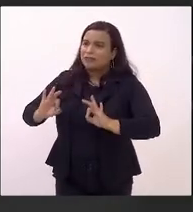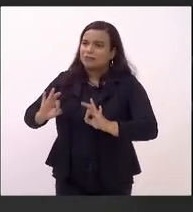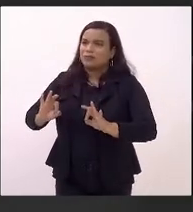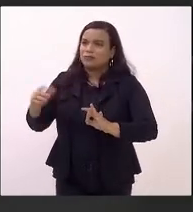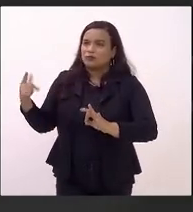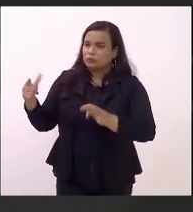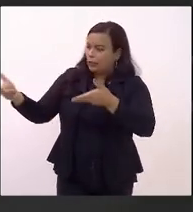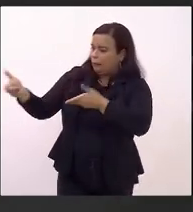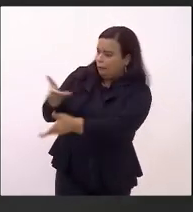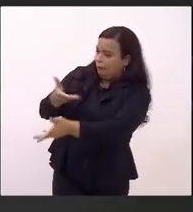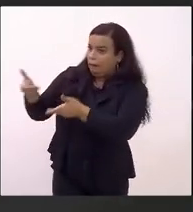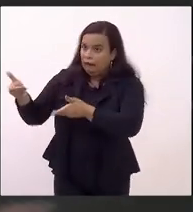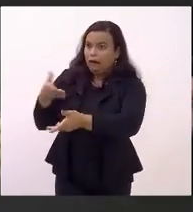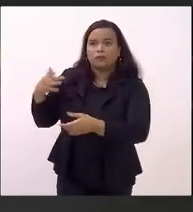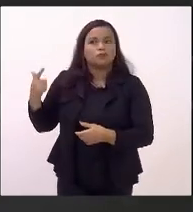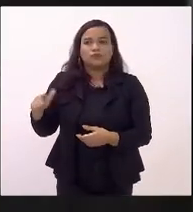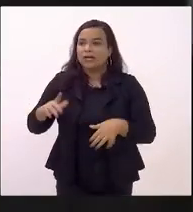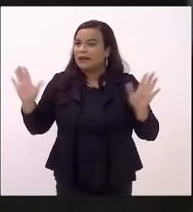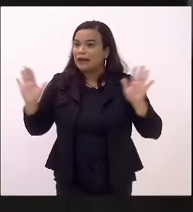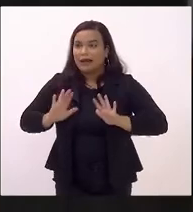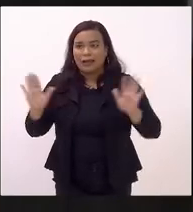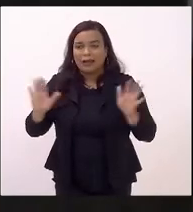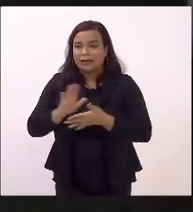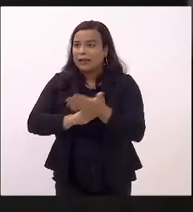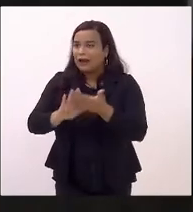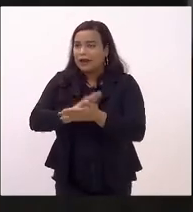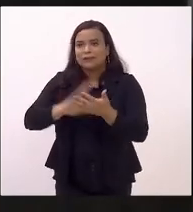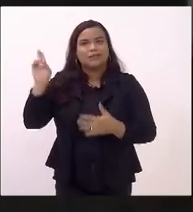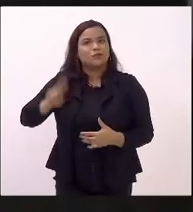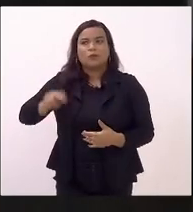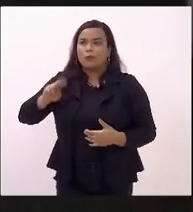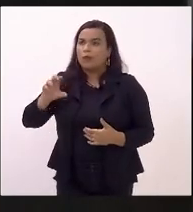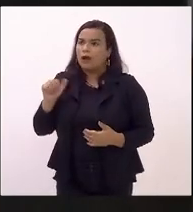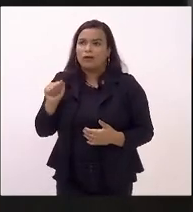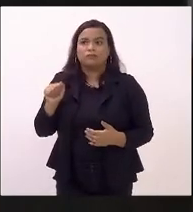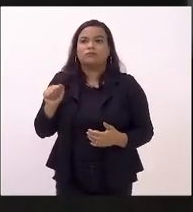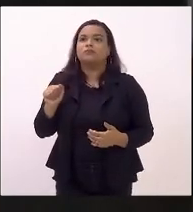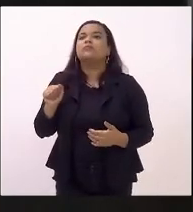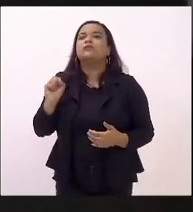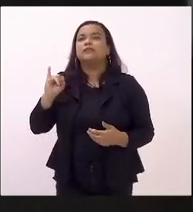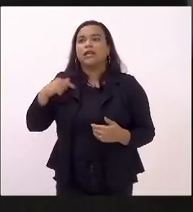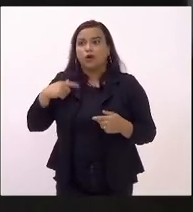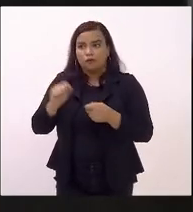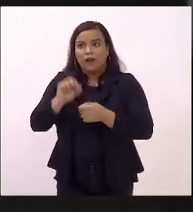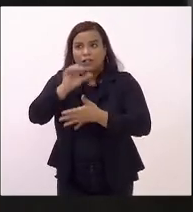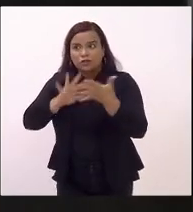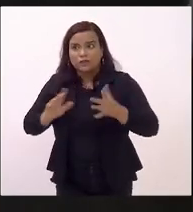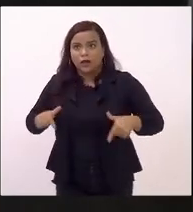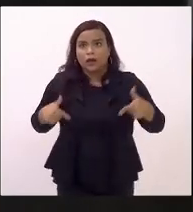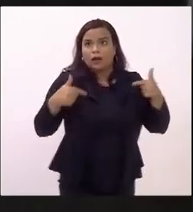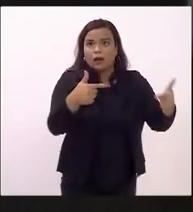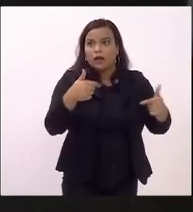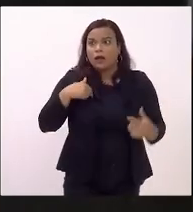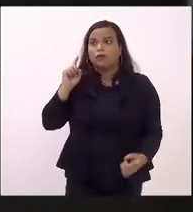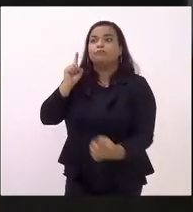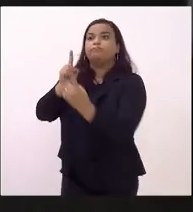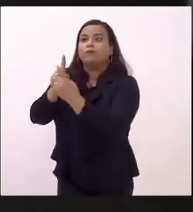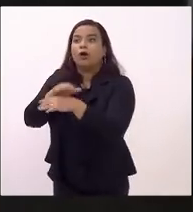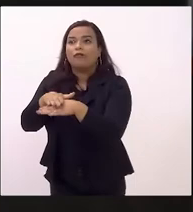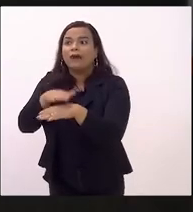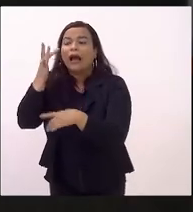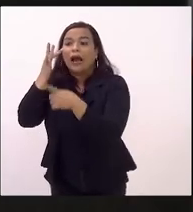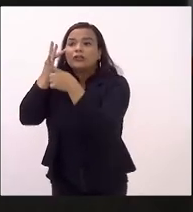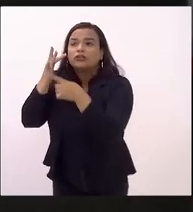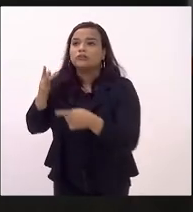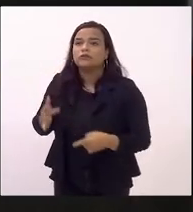na minha relação com a Marta, é impressionante isso. Nunca chegou para mim. Pelo contrário. Quando eu faço uma atividade ousada, eu vou lá e converso com ela, como é que foi, o que você acha?